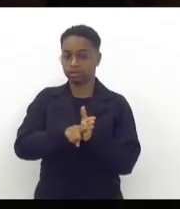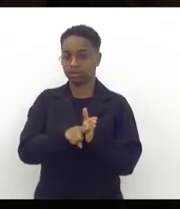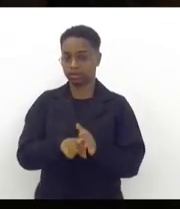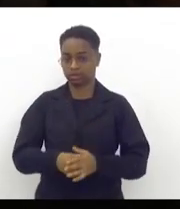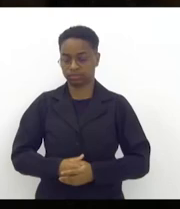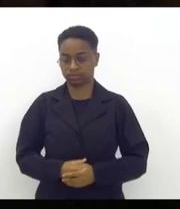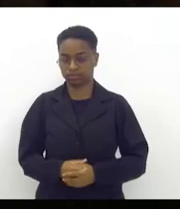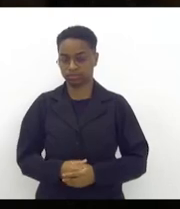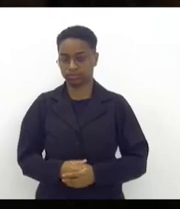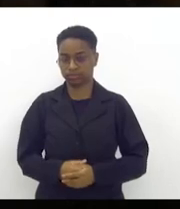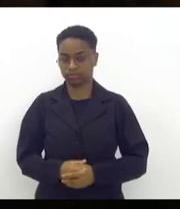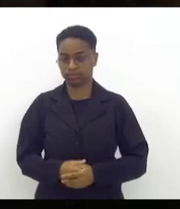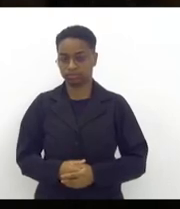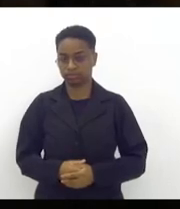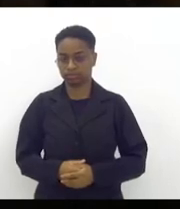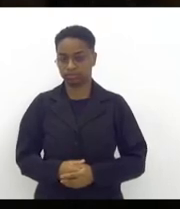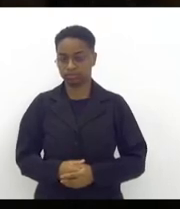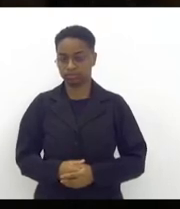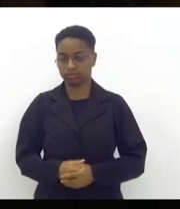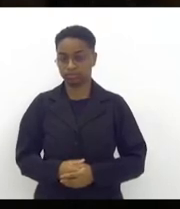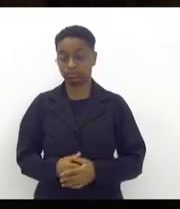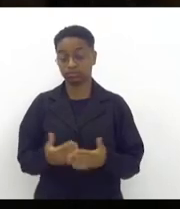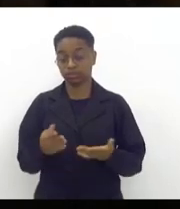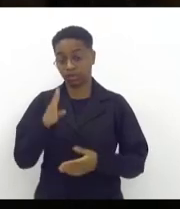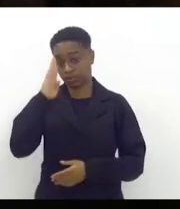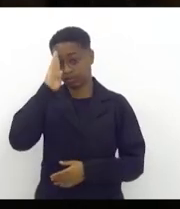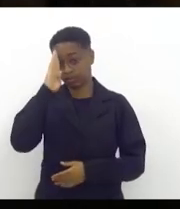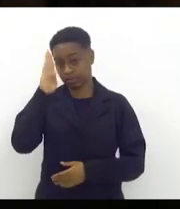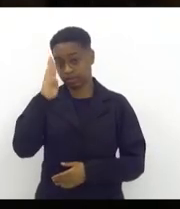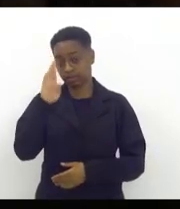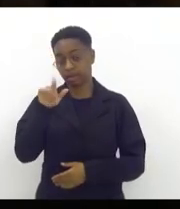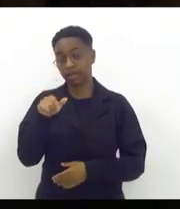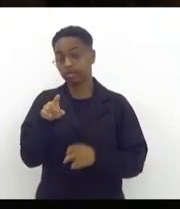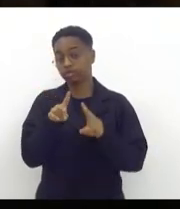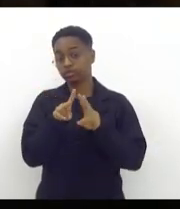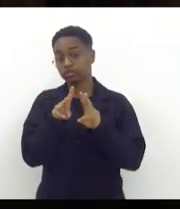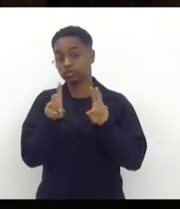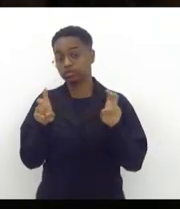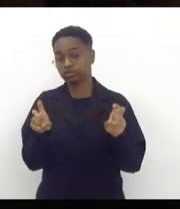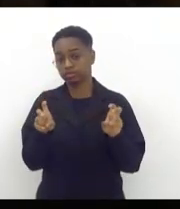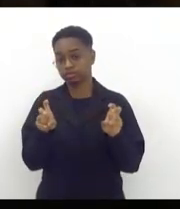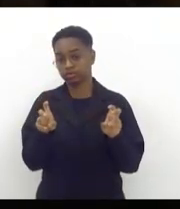negativos. E o mais sério diz respeito